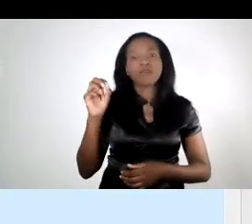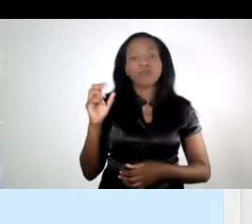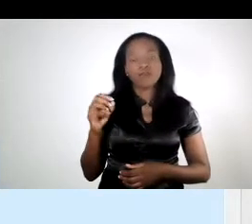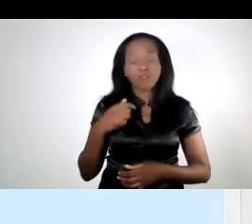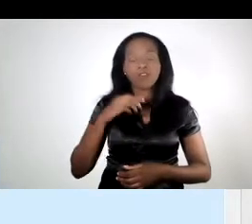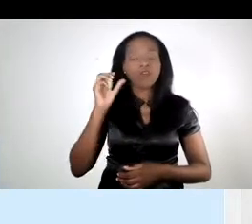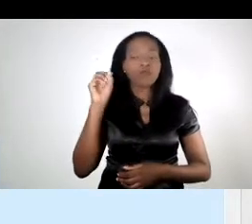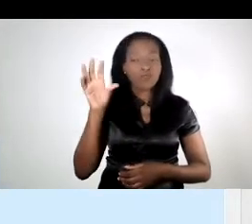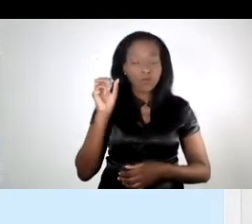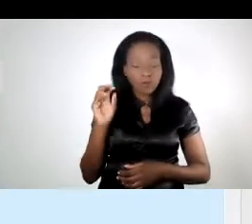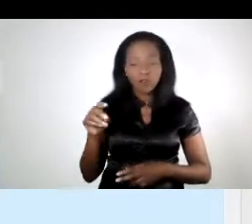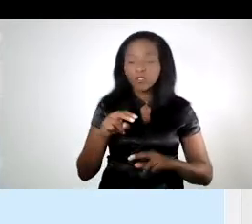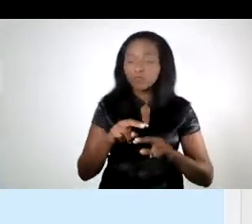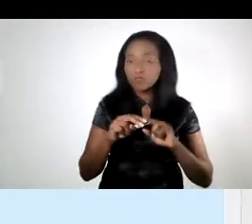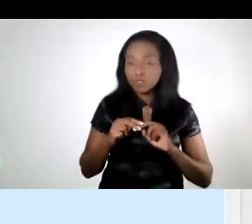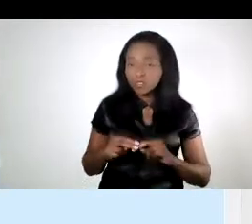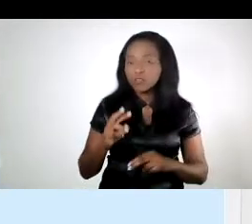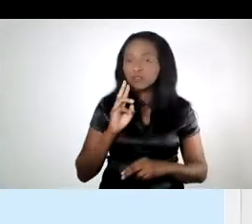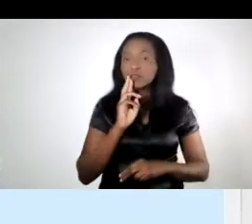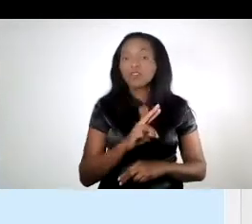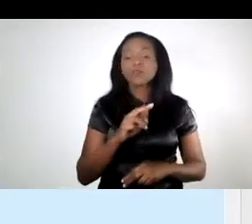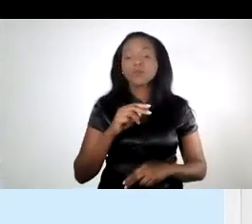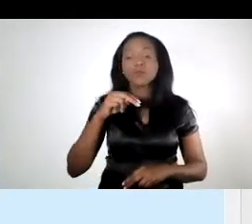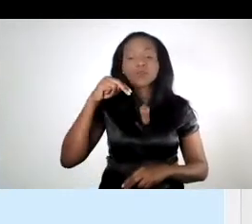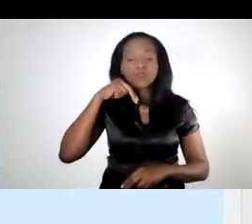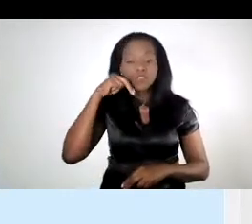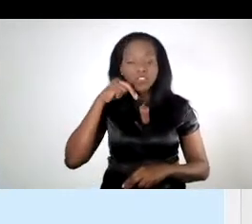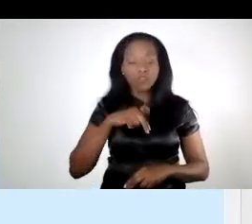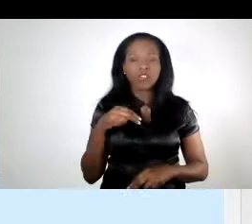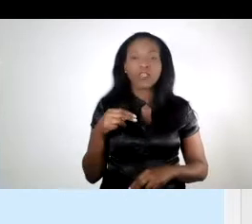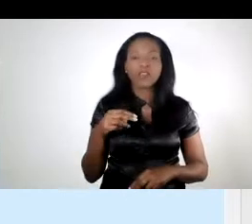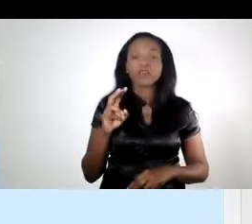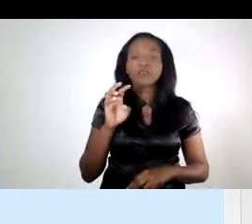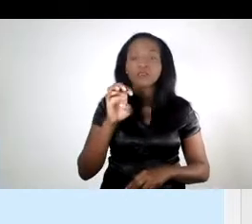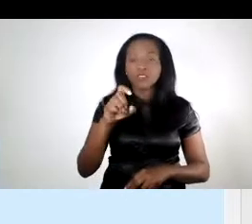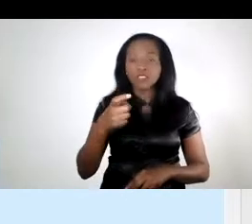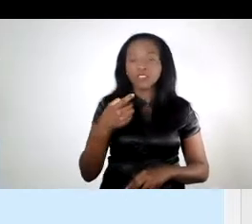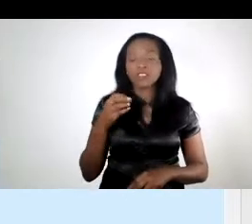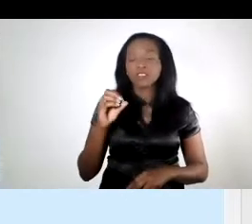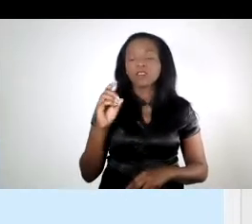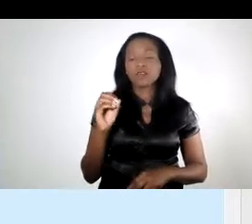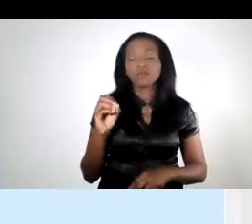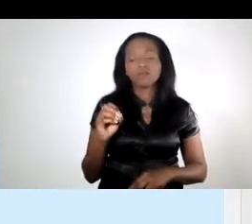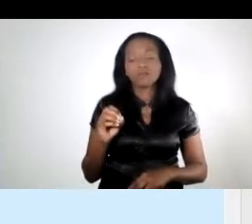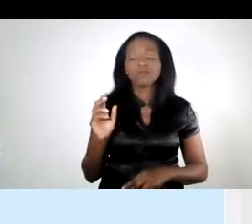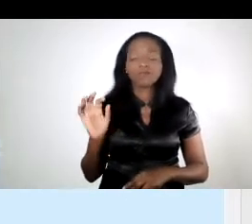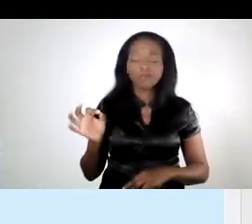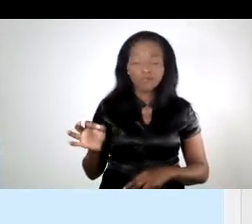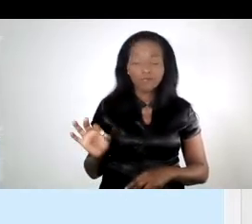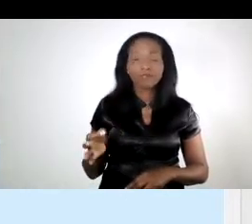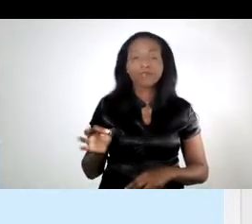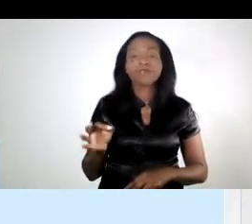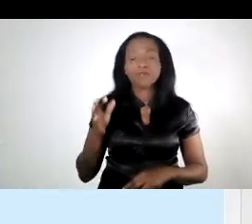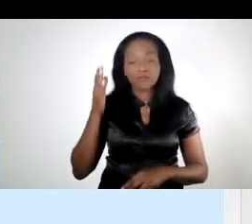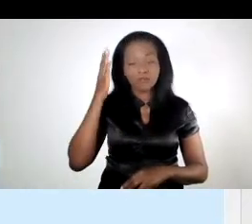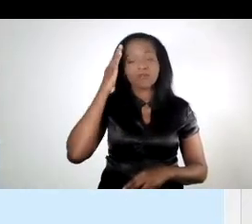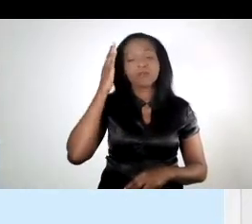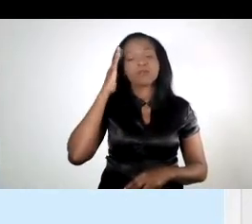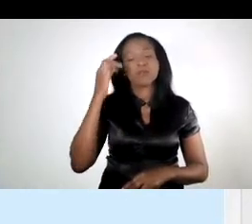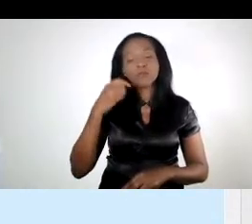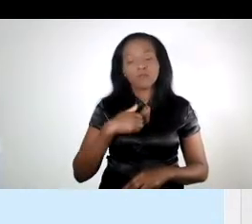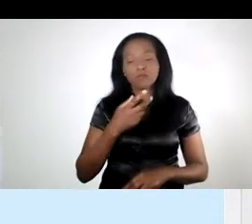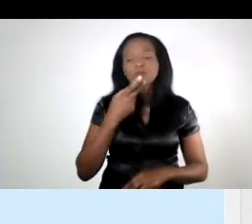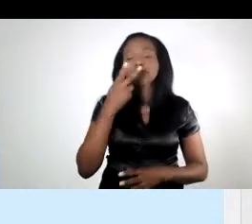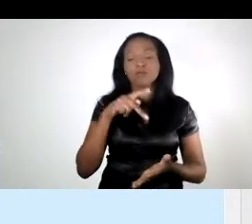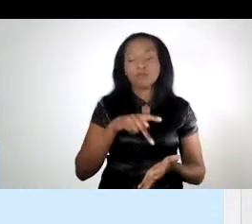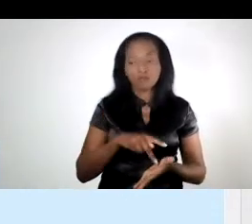situação. Respondeu o neto Êxodo, meio cabisbaixo. Isso mesmo, meu filho. Você sabe do que eu estou falando, completou